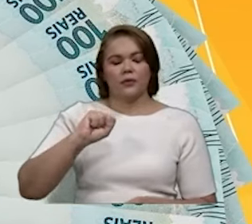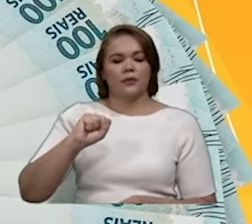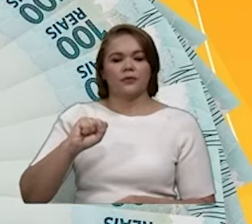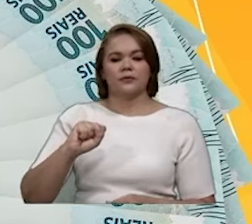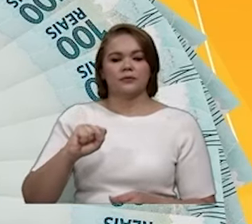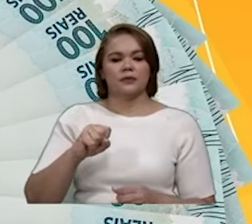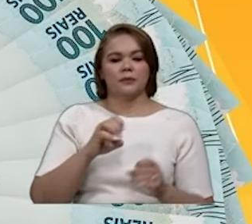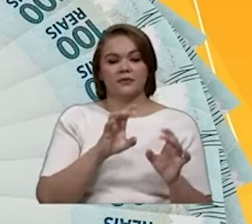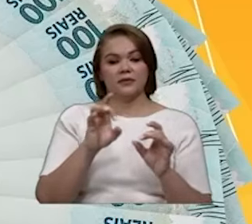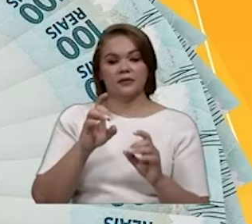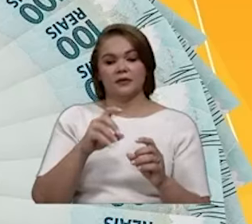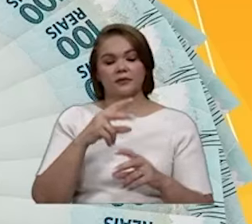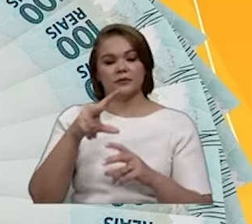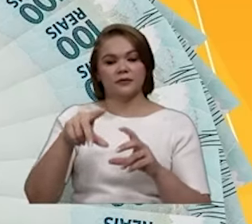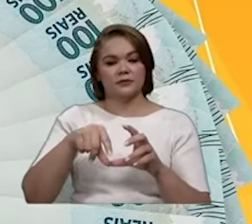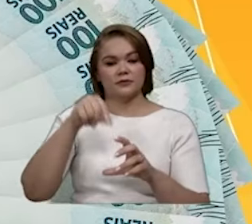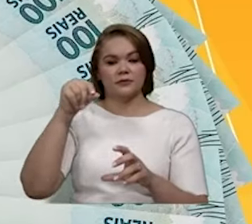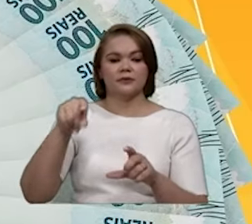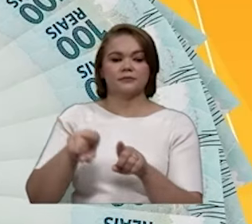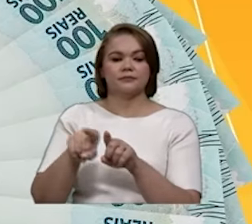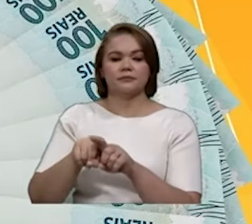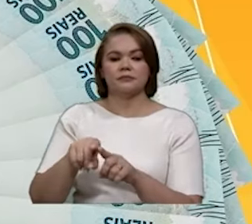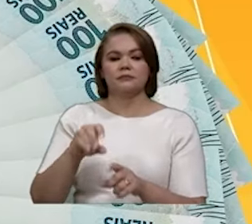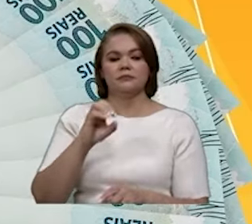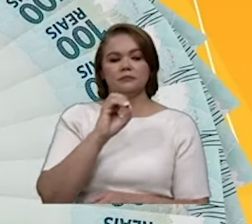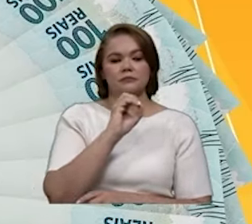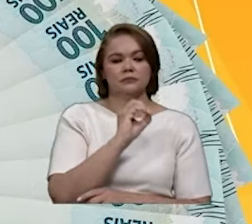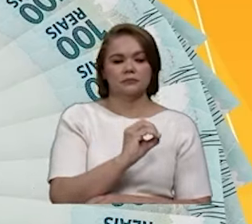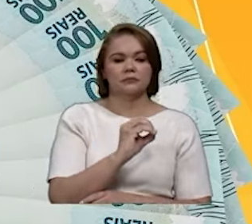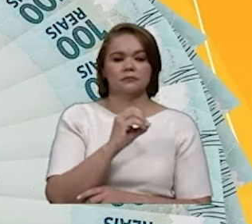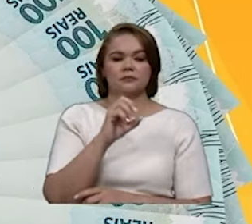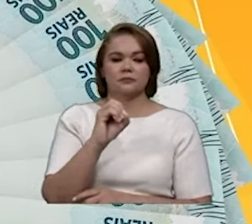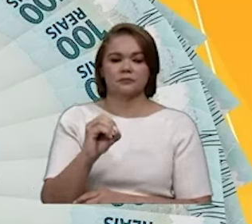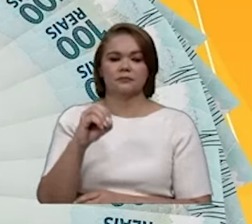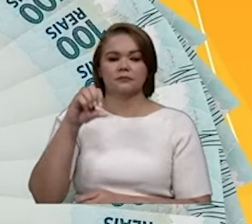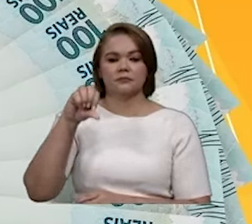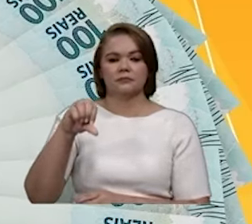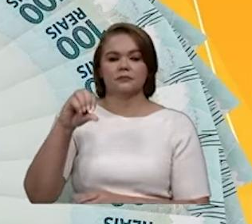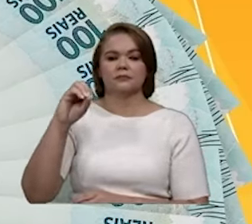premiado, R$250 para você. E agora, esse é boa,